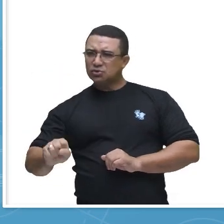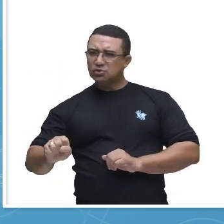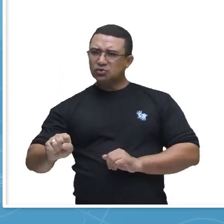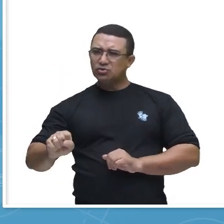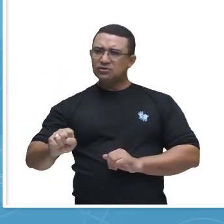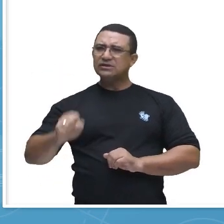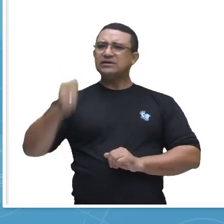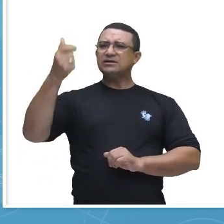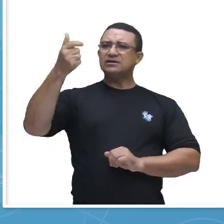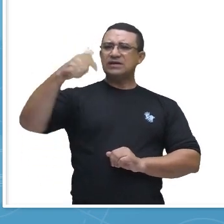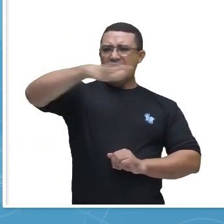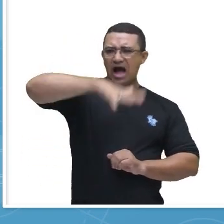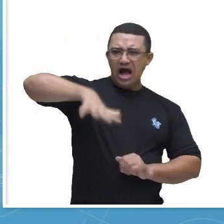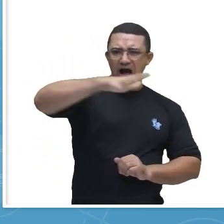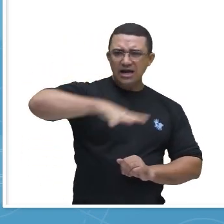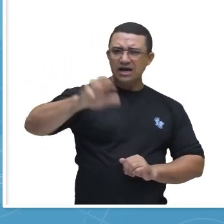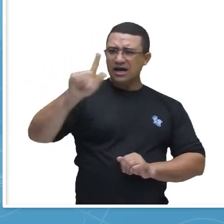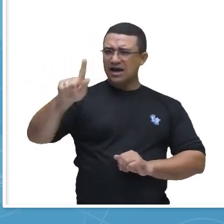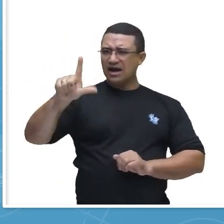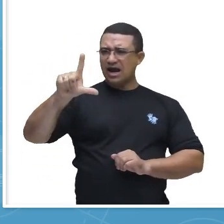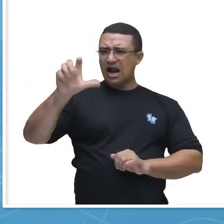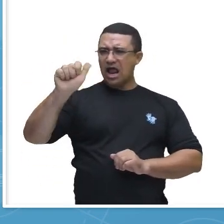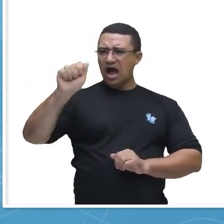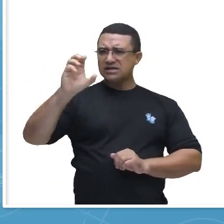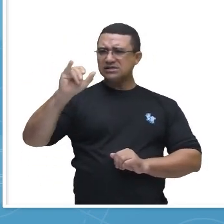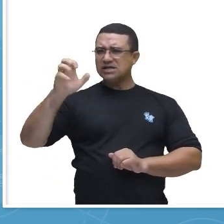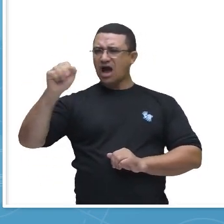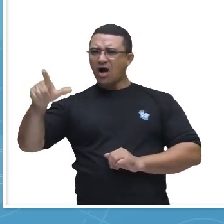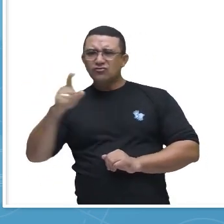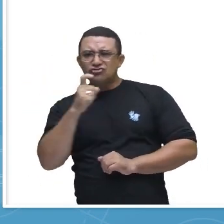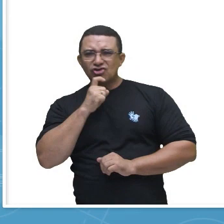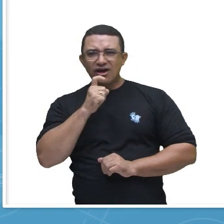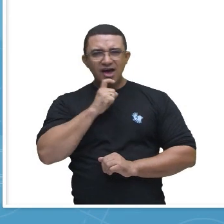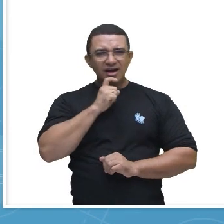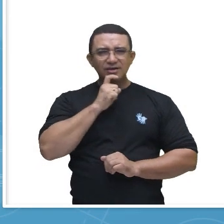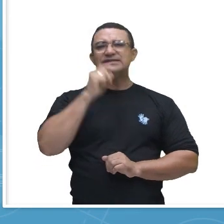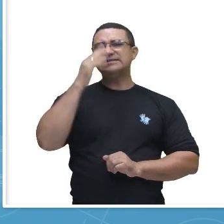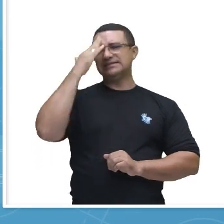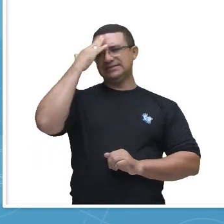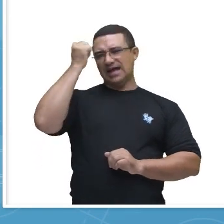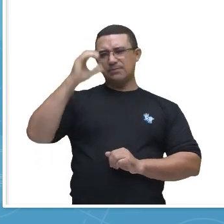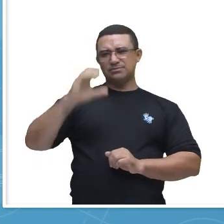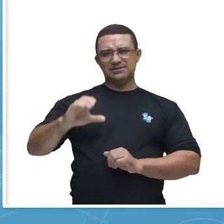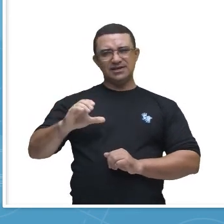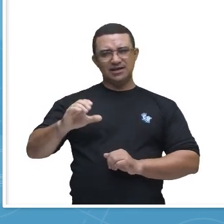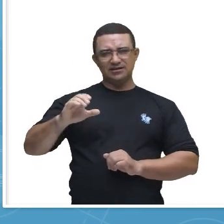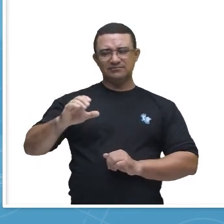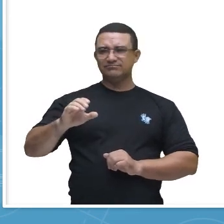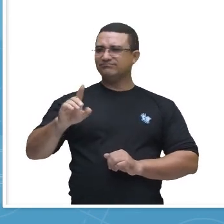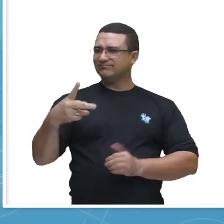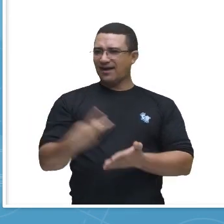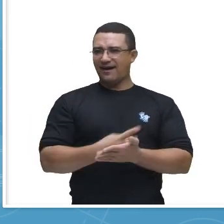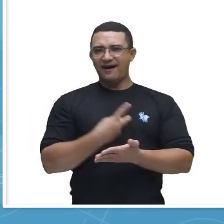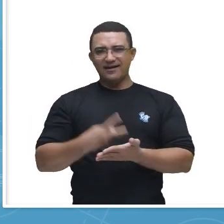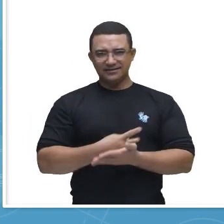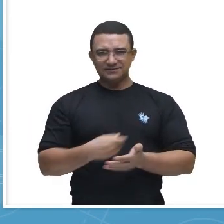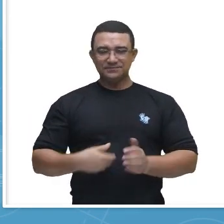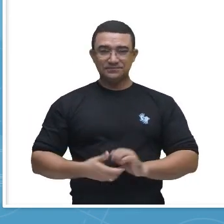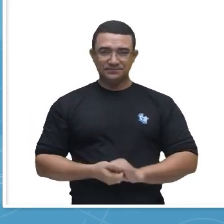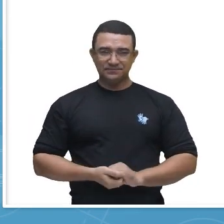que a gente falou das zonas polares? Ártica e Antártica? Então, já sabe também que a letra C tá errada,